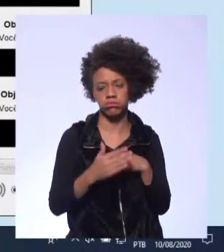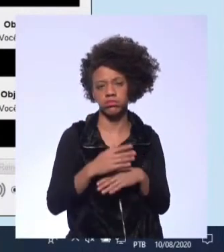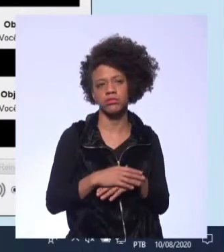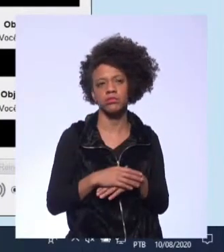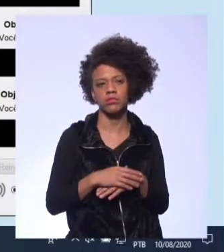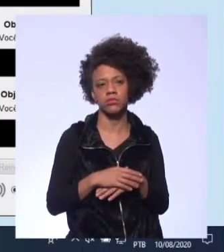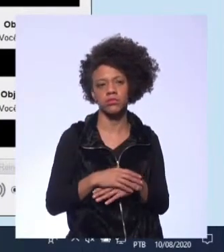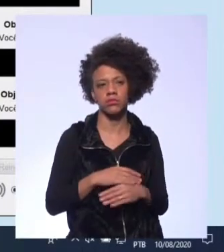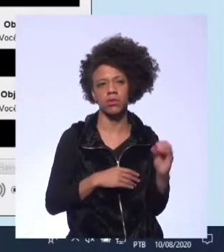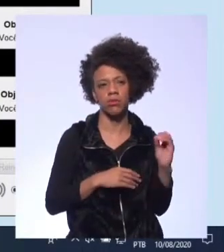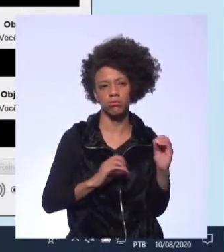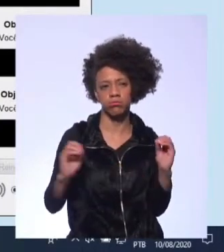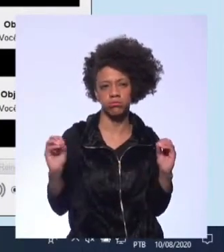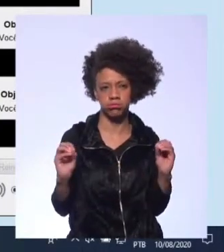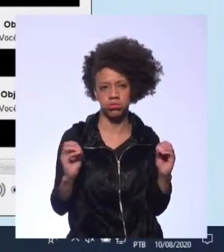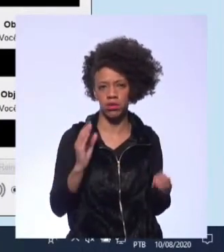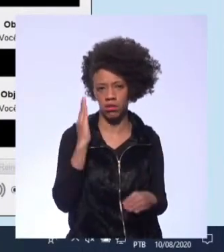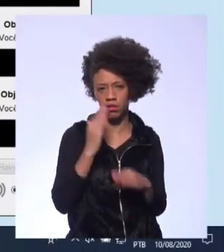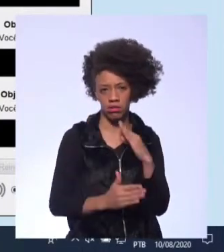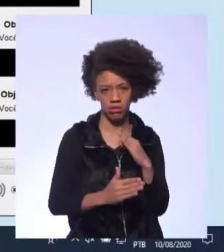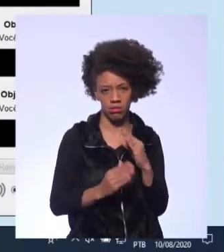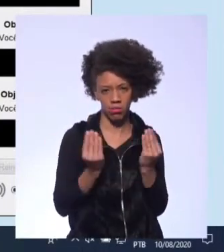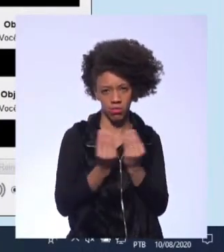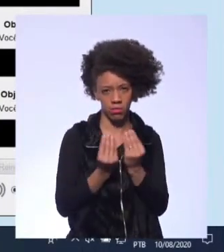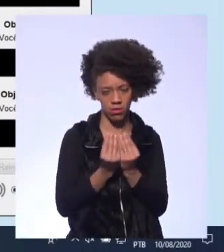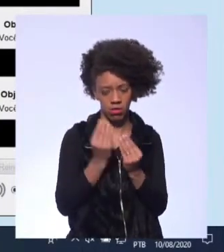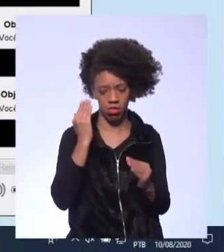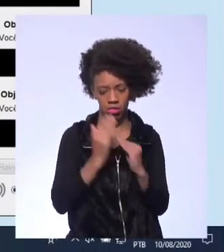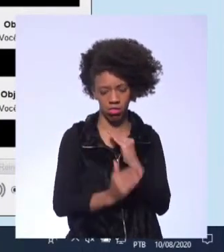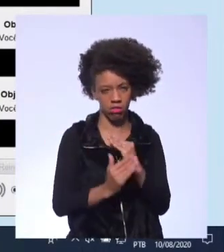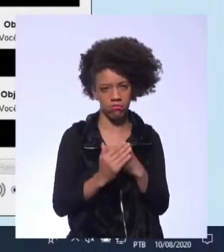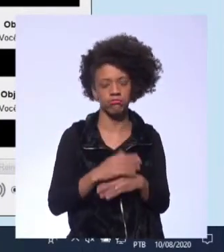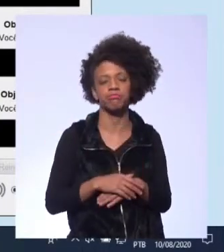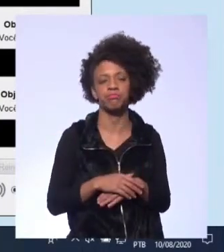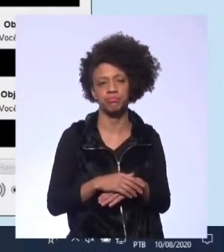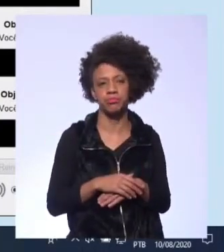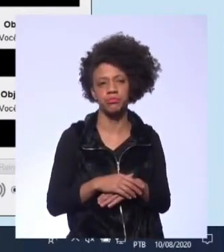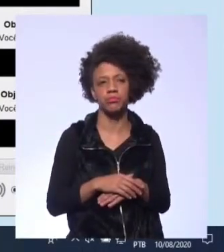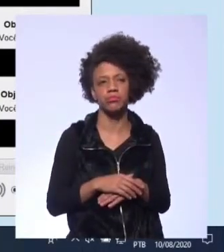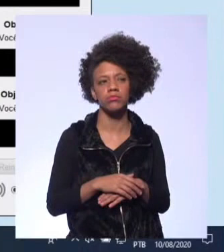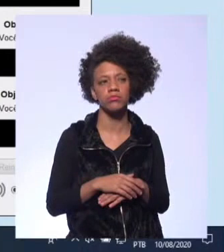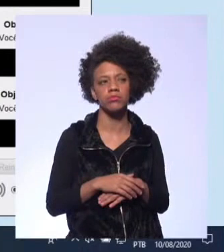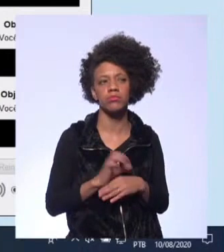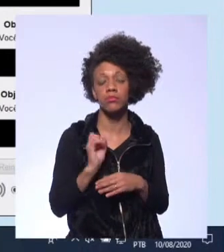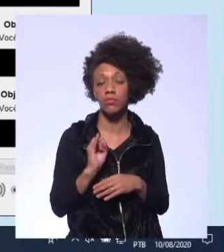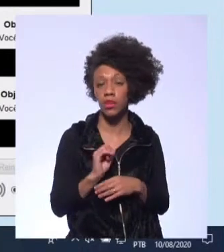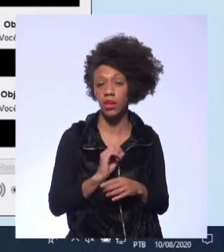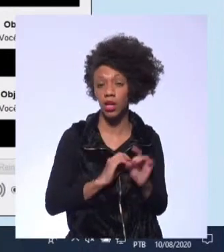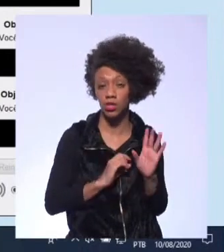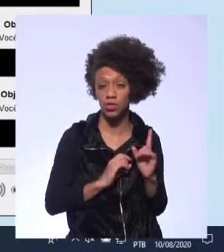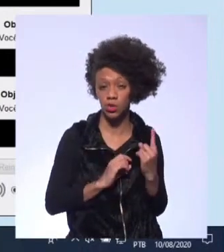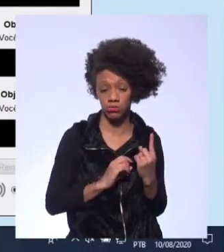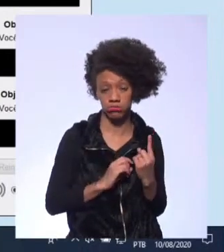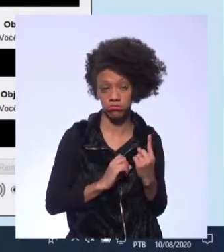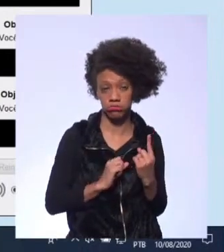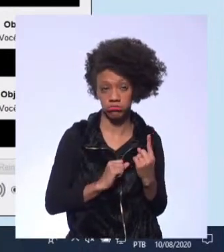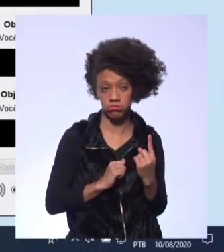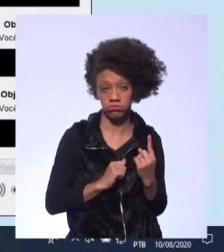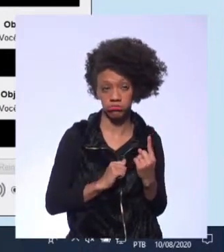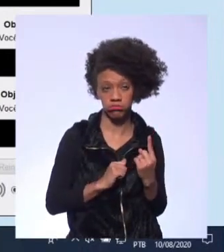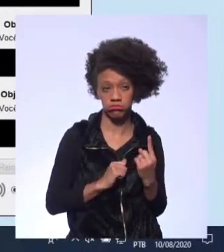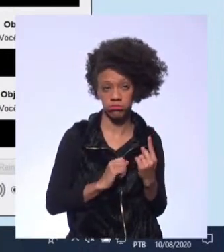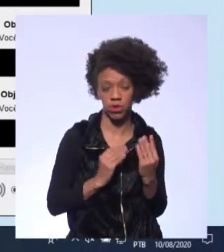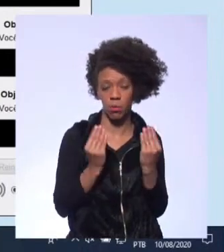aqui e outro aqui, que eu quebrei a molécula, perfeito? Para acontecer a transformação. Se eu pegar só